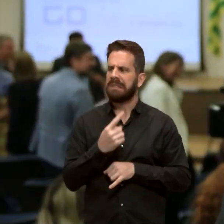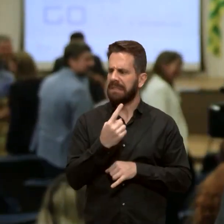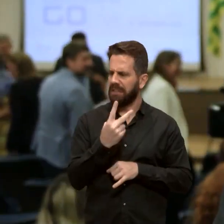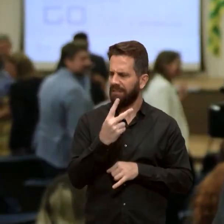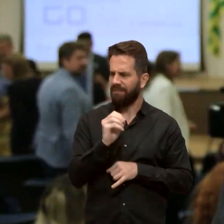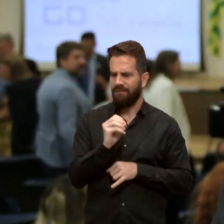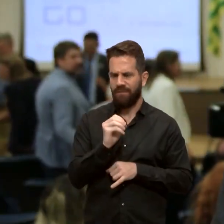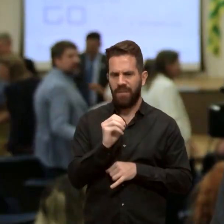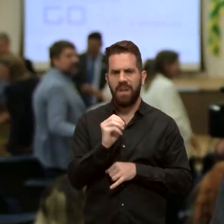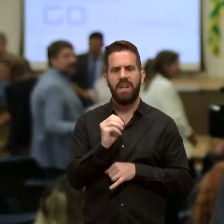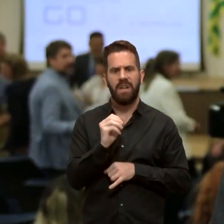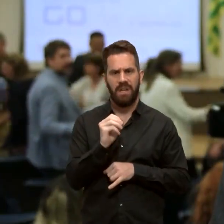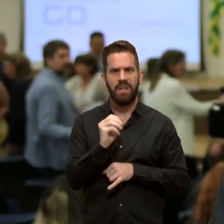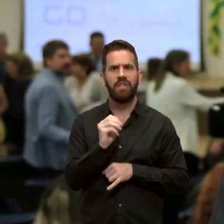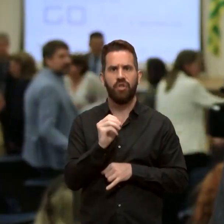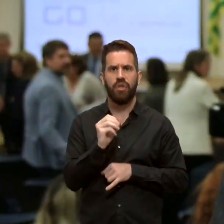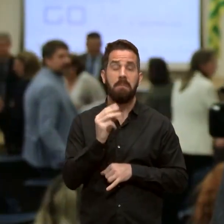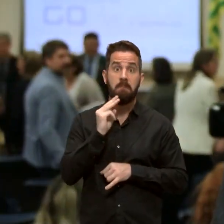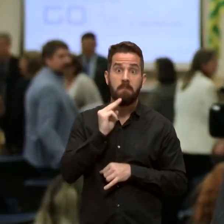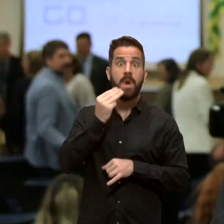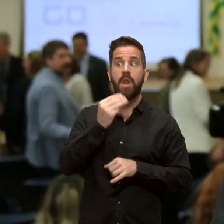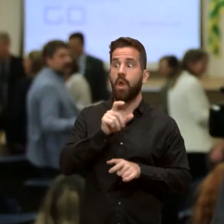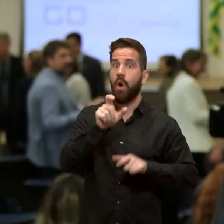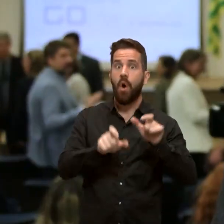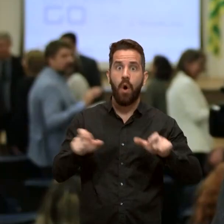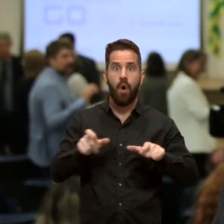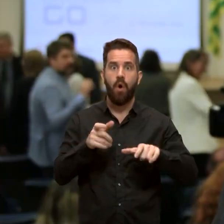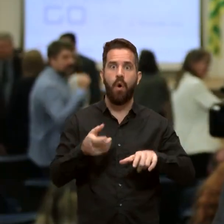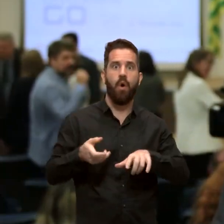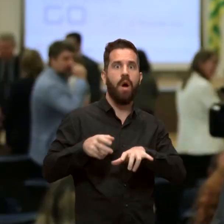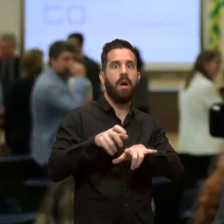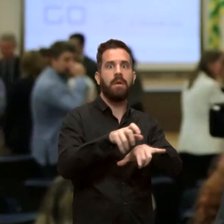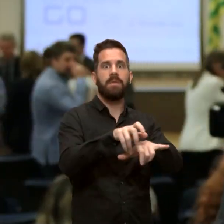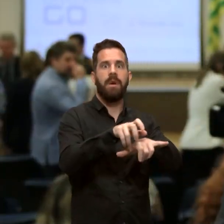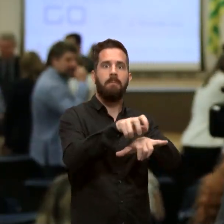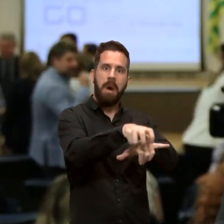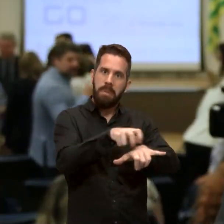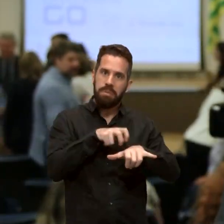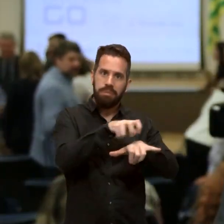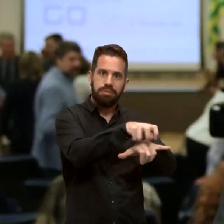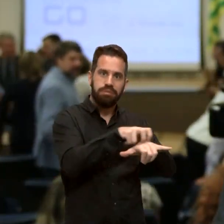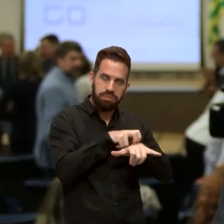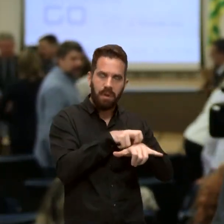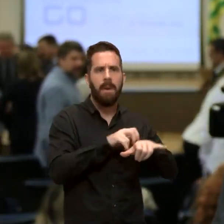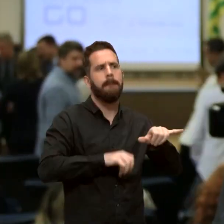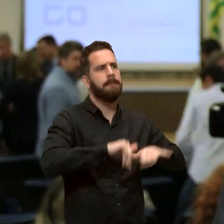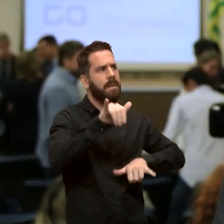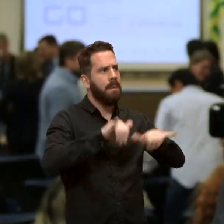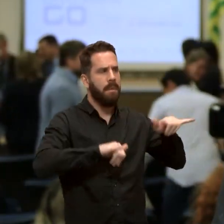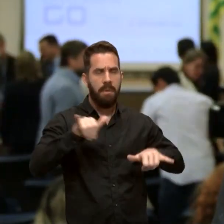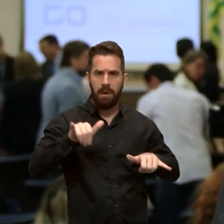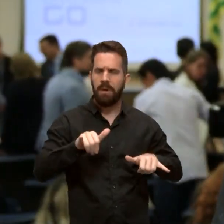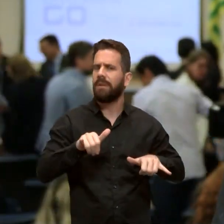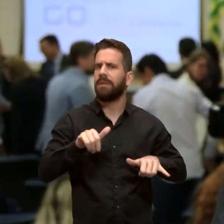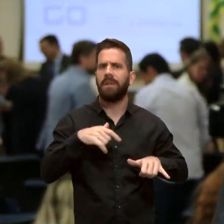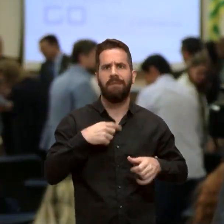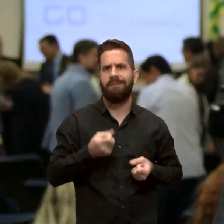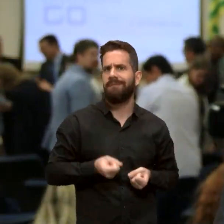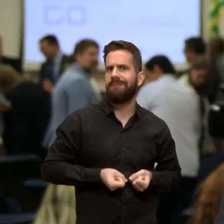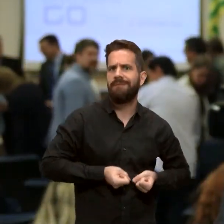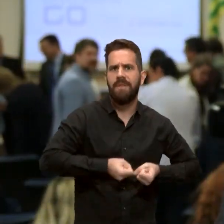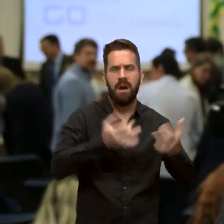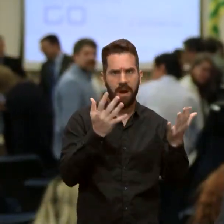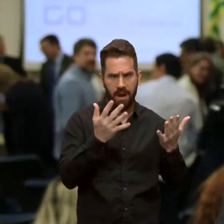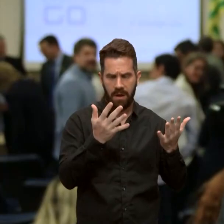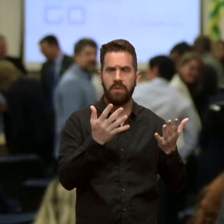milhões de passageiros cada ano em Brasil e são muitos voos e todos estes voos agora mesmo